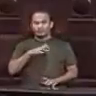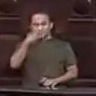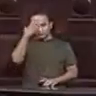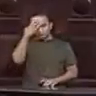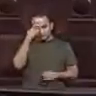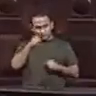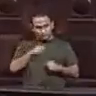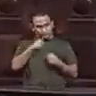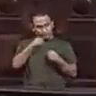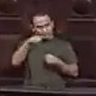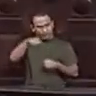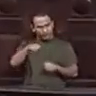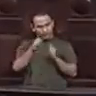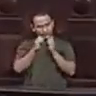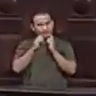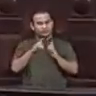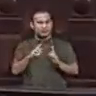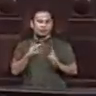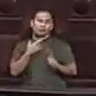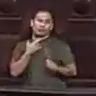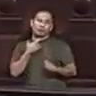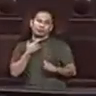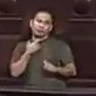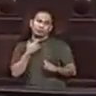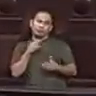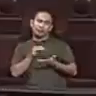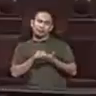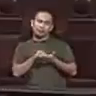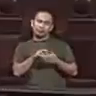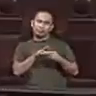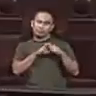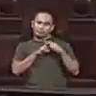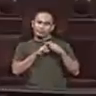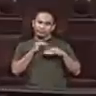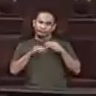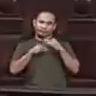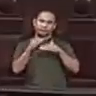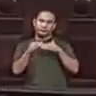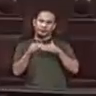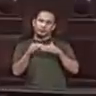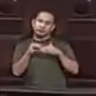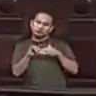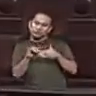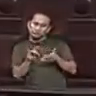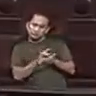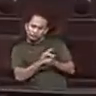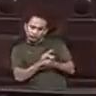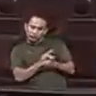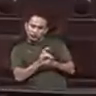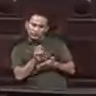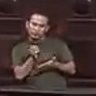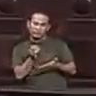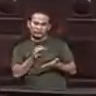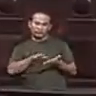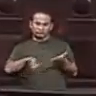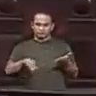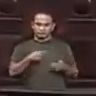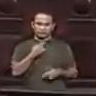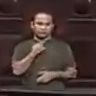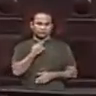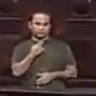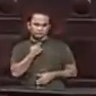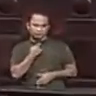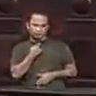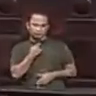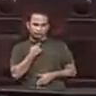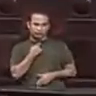casa. O que não pode é ter desrespeito ao regimento. Que não assinasse. Se assinar e demos entrada, não pode